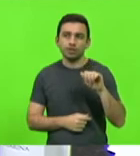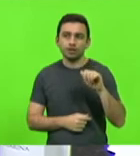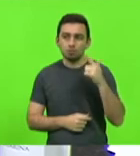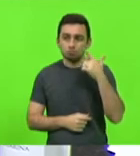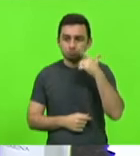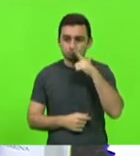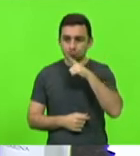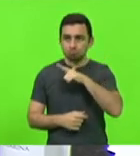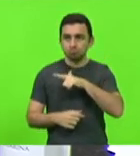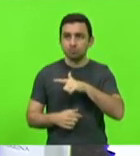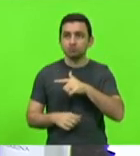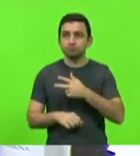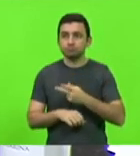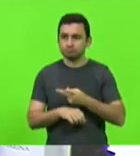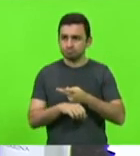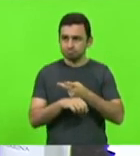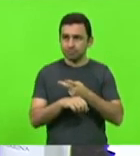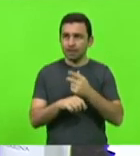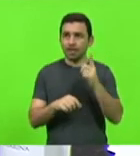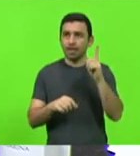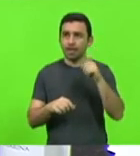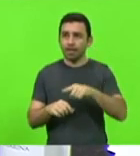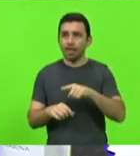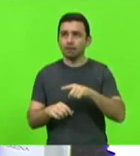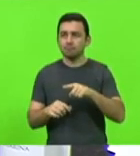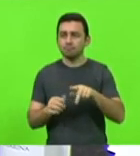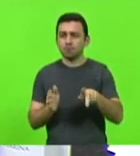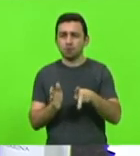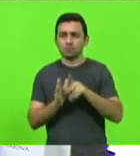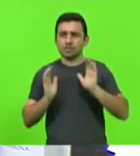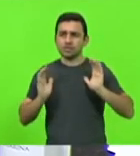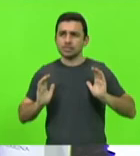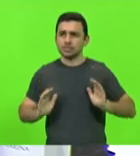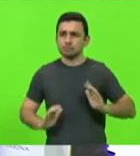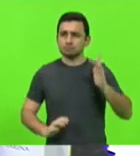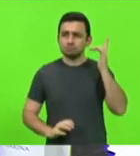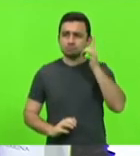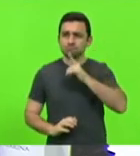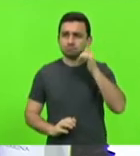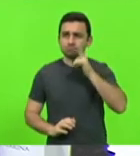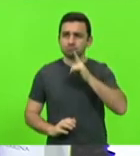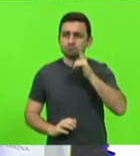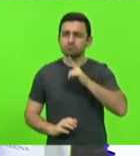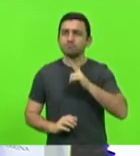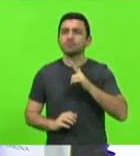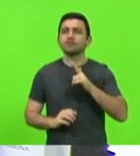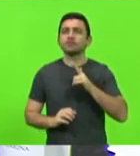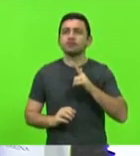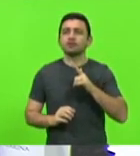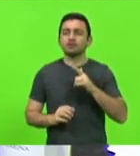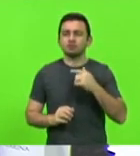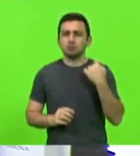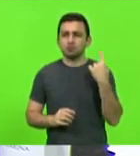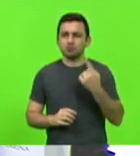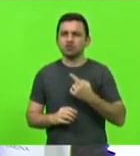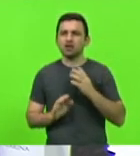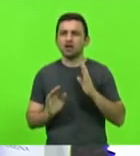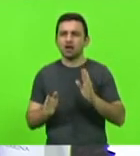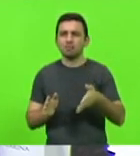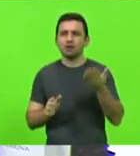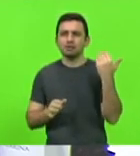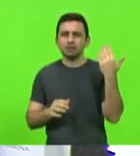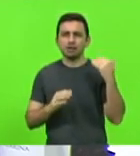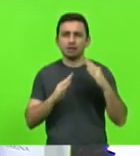cidadão pontealtense. Nós acompanhamos essa cidade há mais de 40 anos, quando morávamos em Lages, e temos tido uma